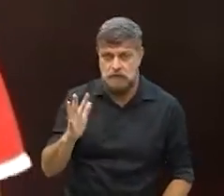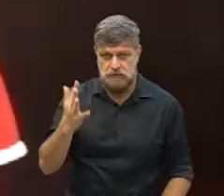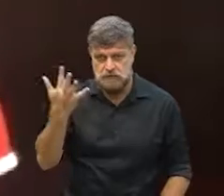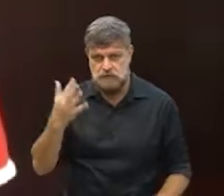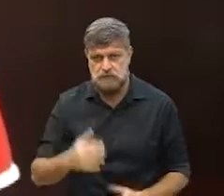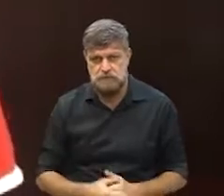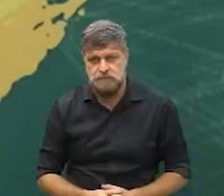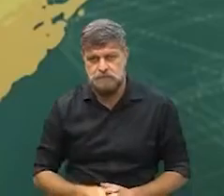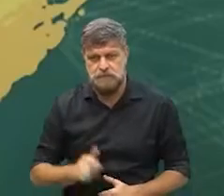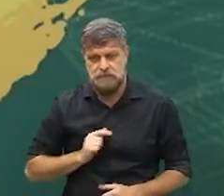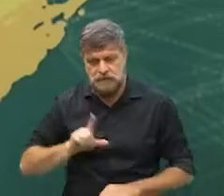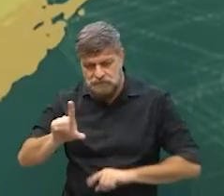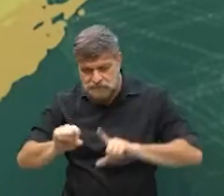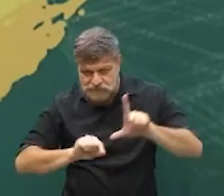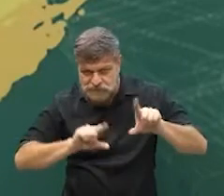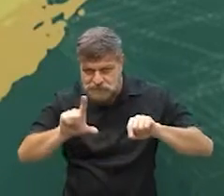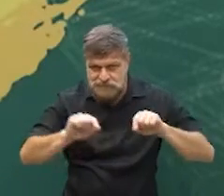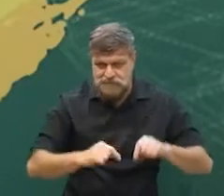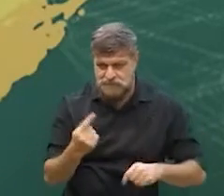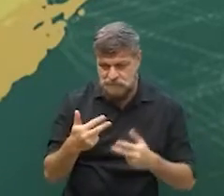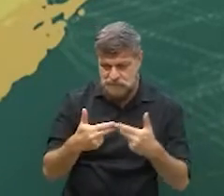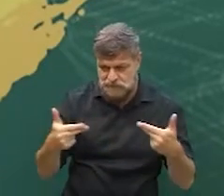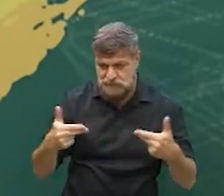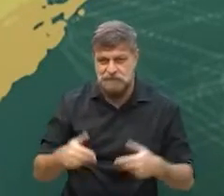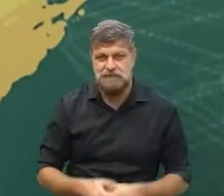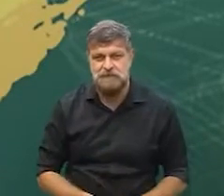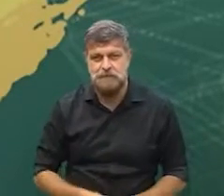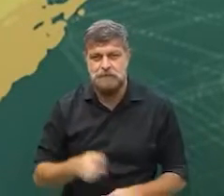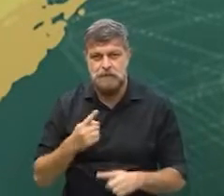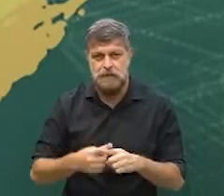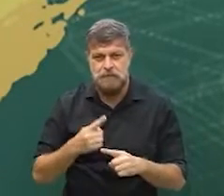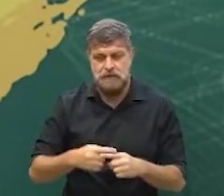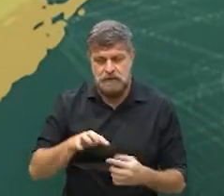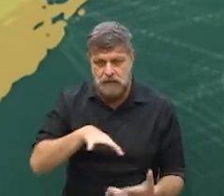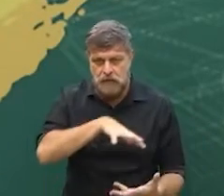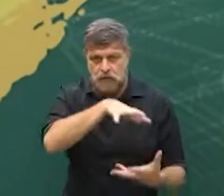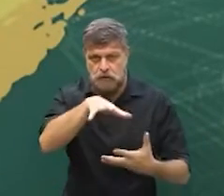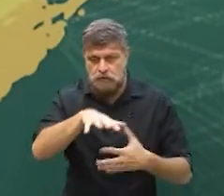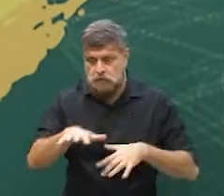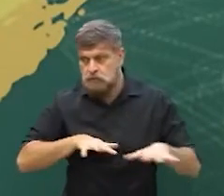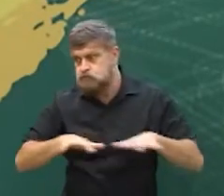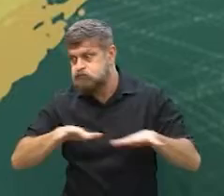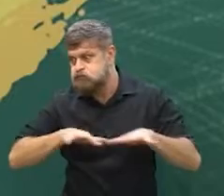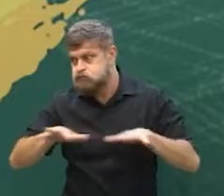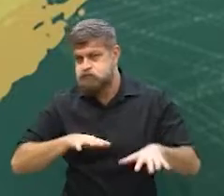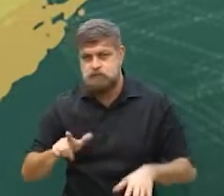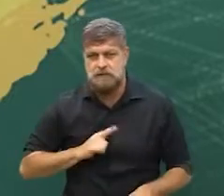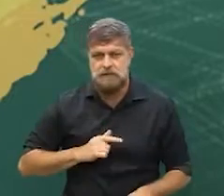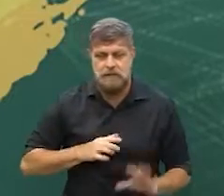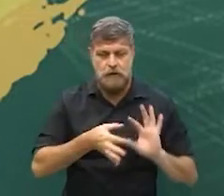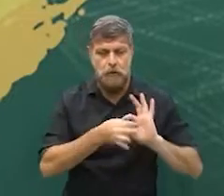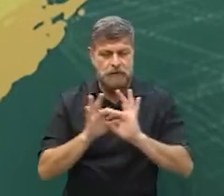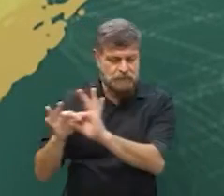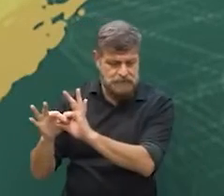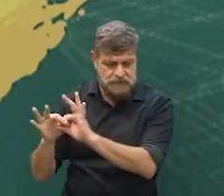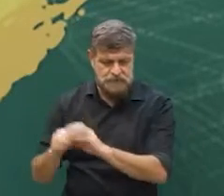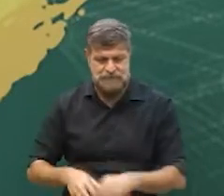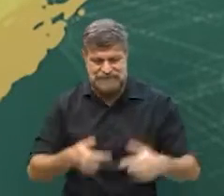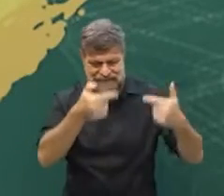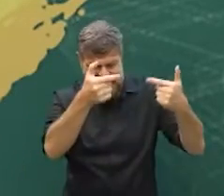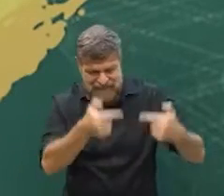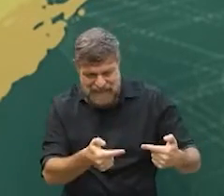no mundo afora, né? Eu separei algumas coisas aqui, professor Renato, até porque o mundo está agitado, né?